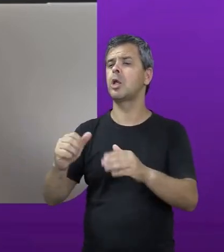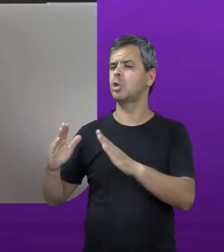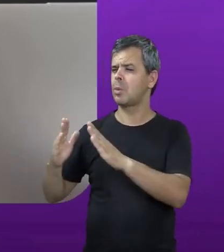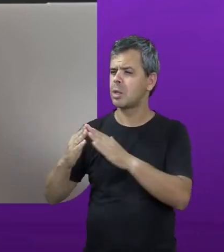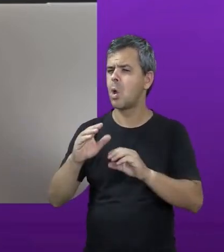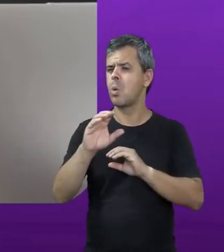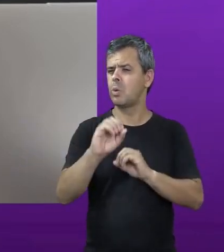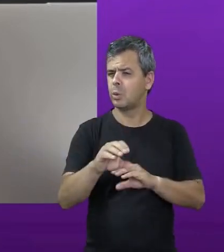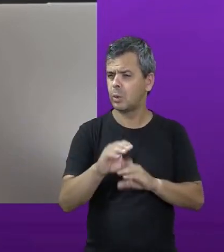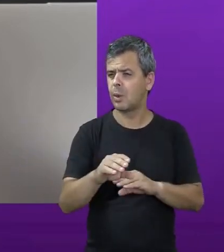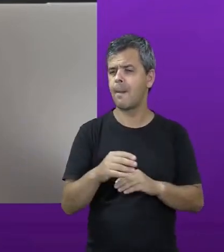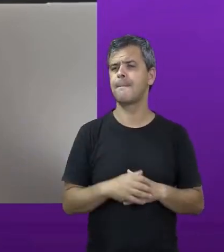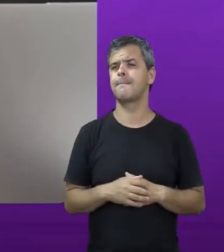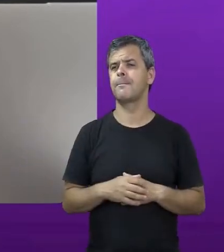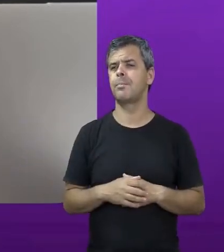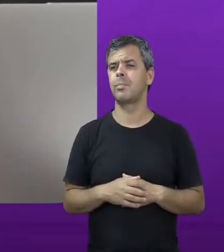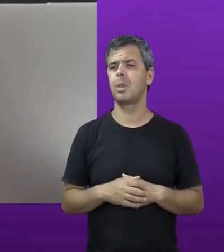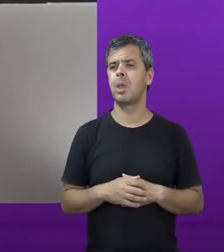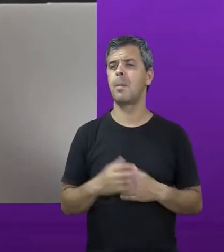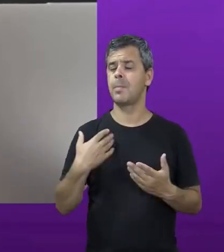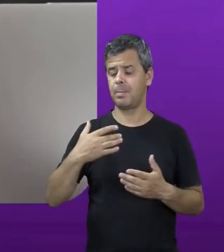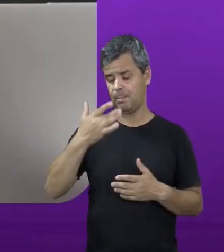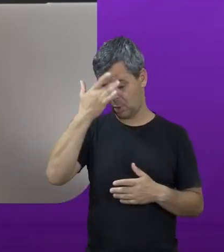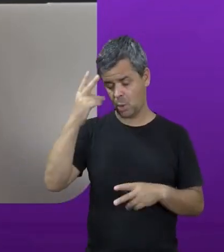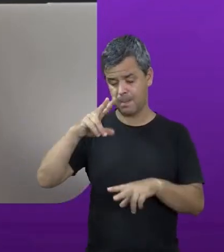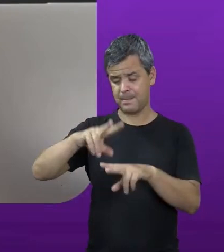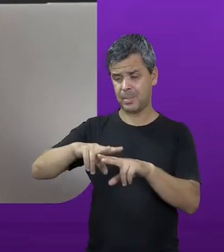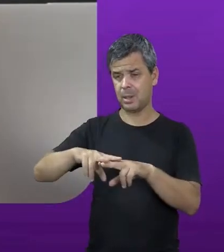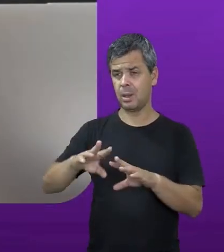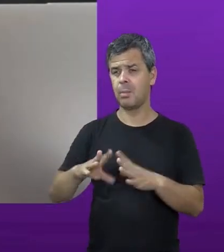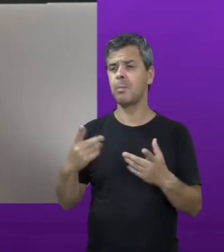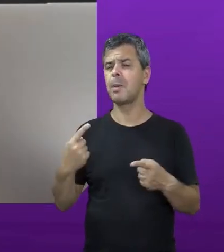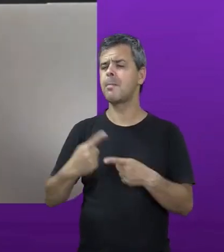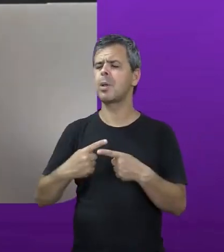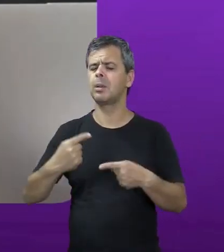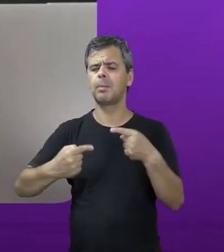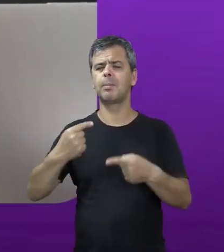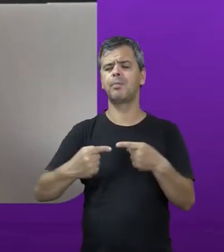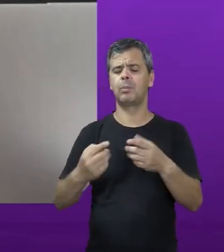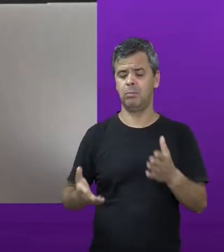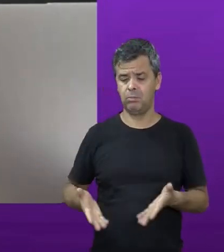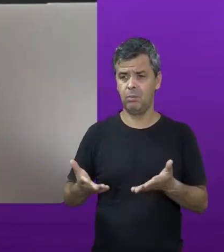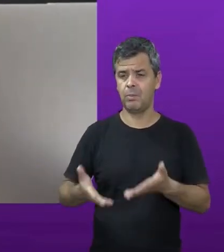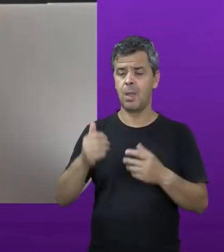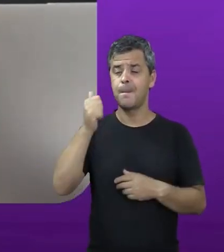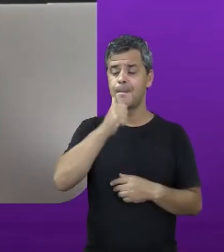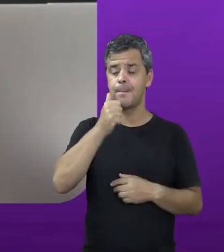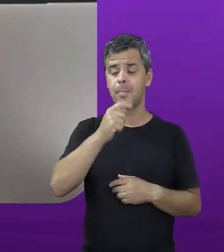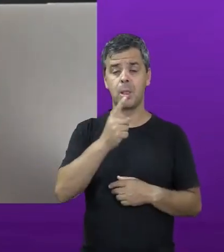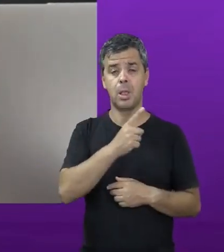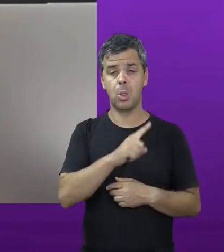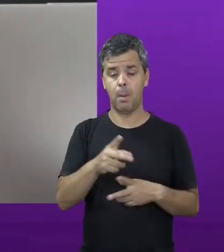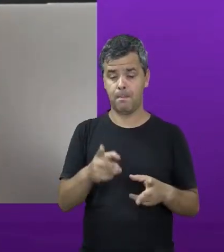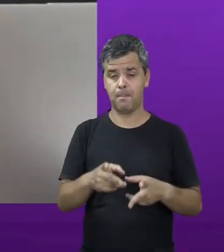de educação, pelo desencarceramento. E por que essa política que é promovida pelas mulheres não é